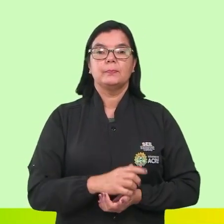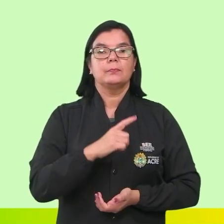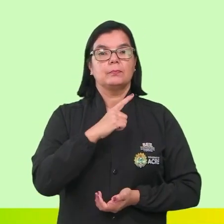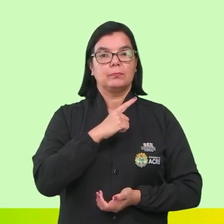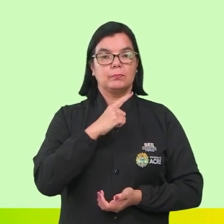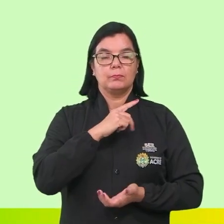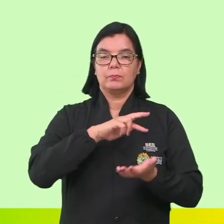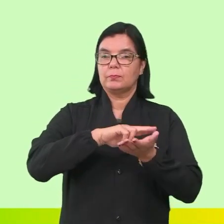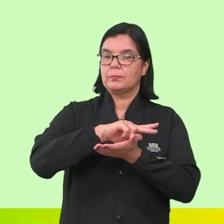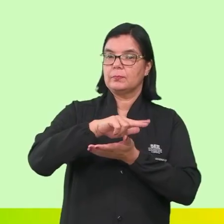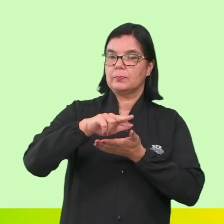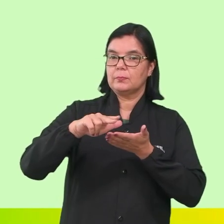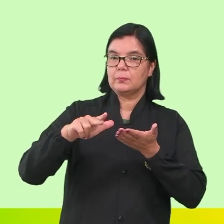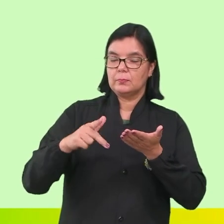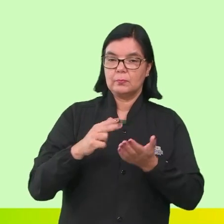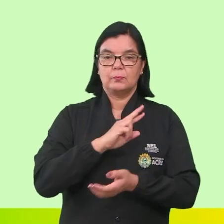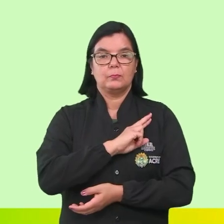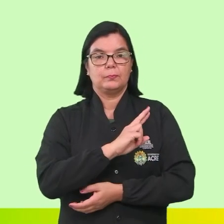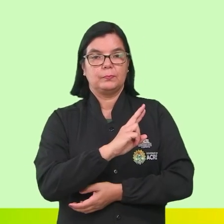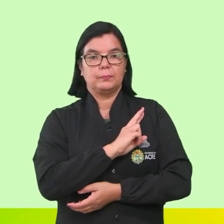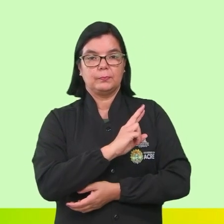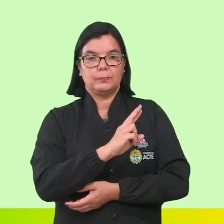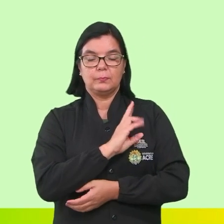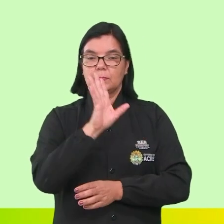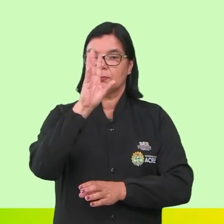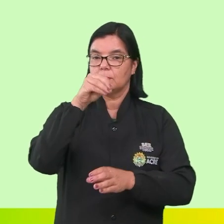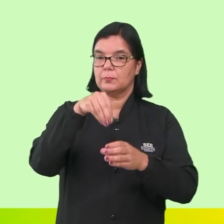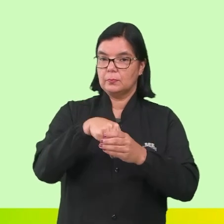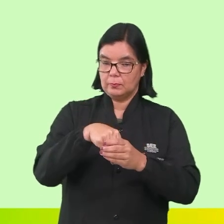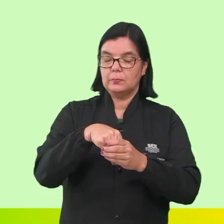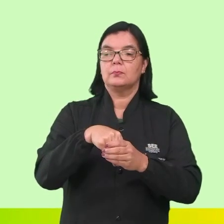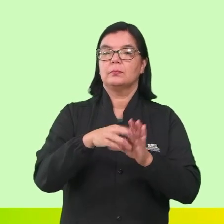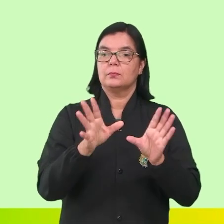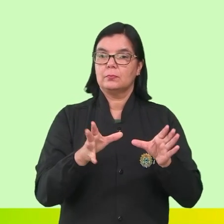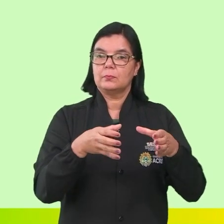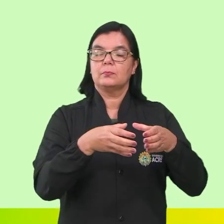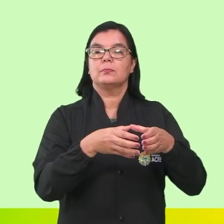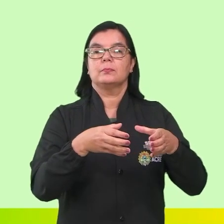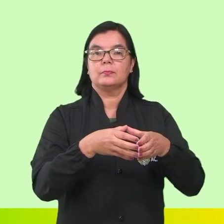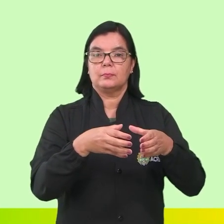uma diversidade de religiões, né, dentro dessa categoria